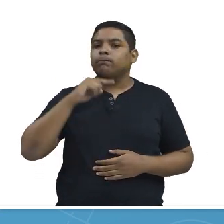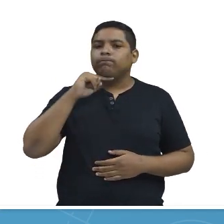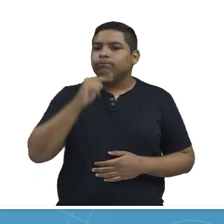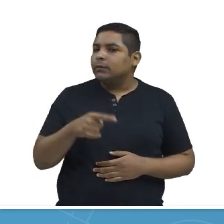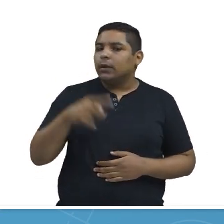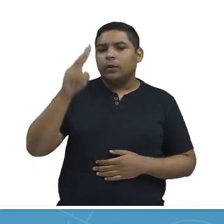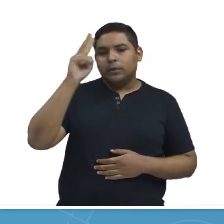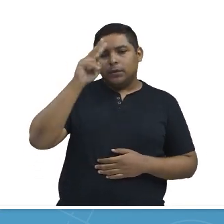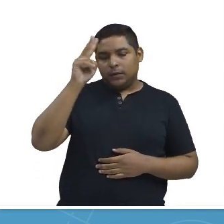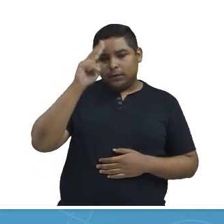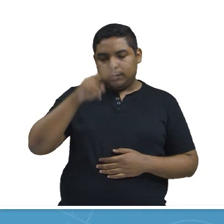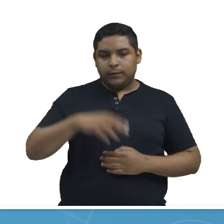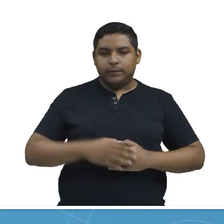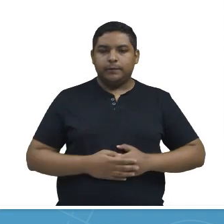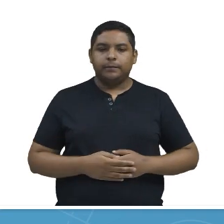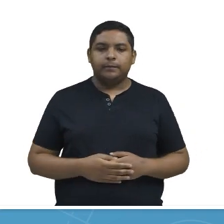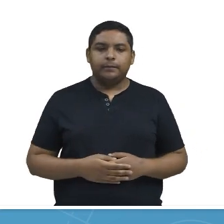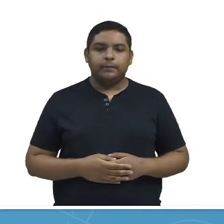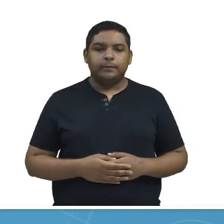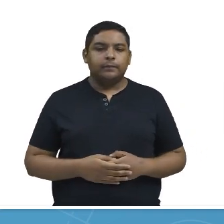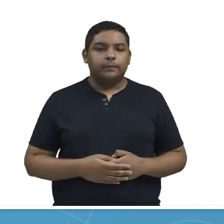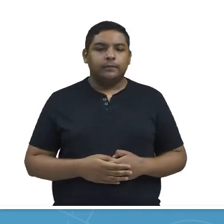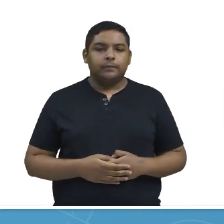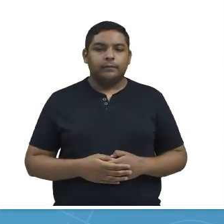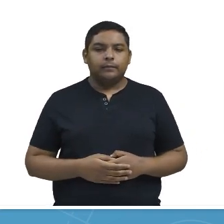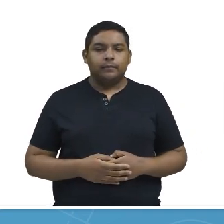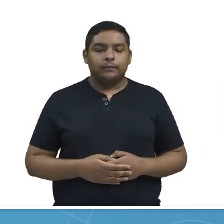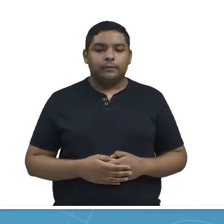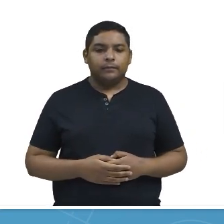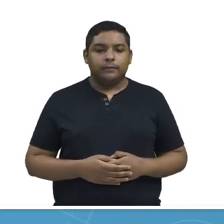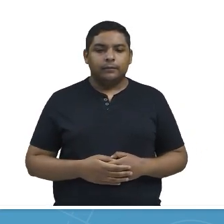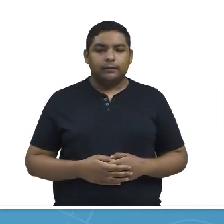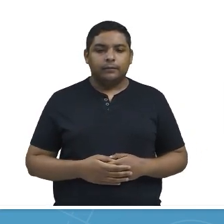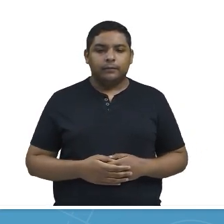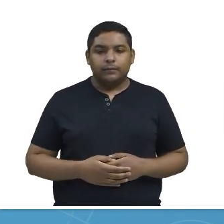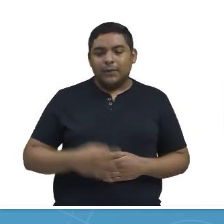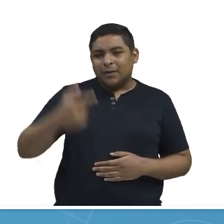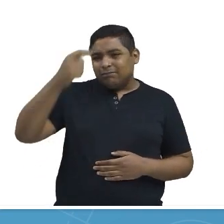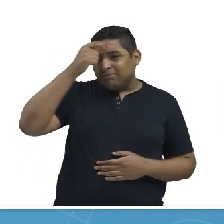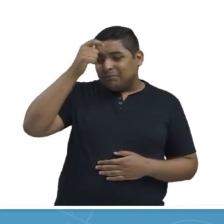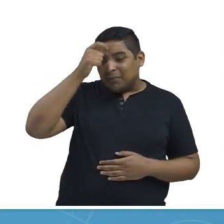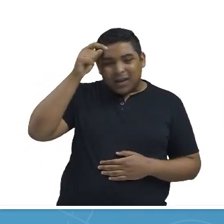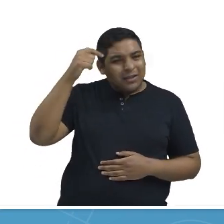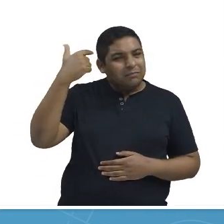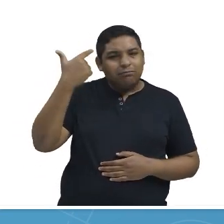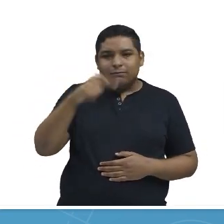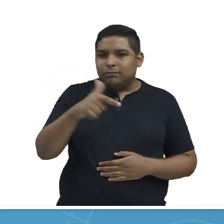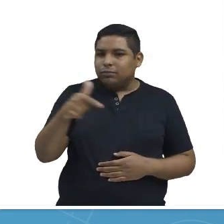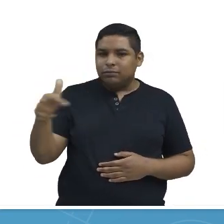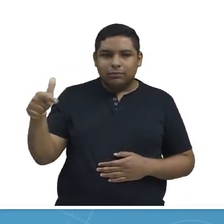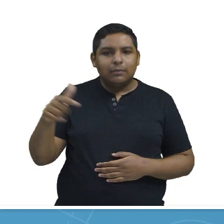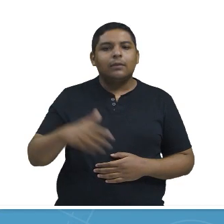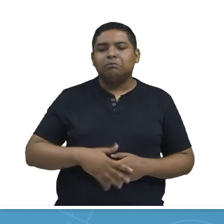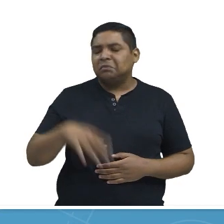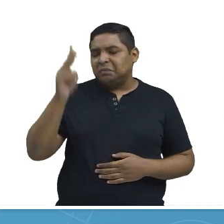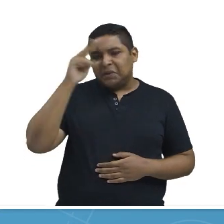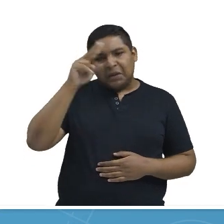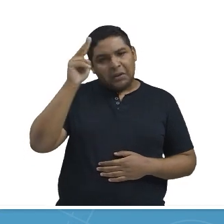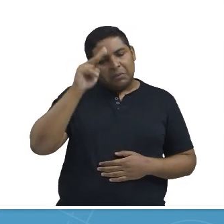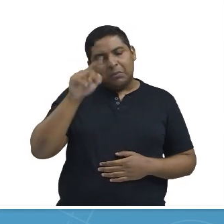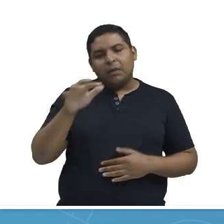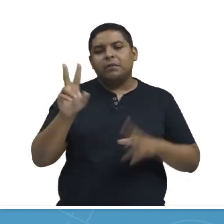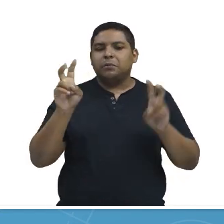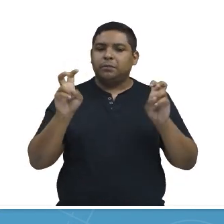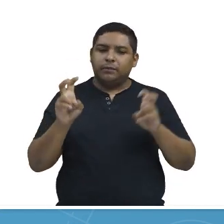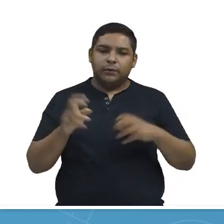consegui lembrar, eu não pude lembrar, eu não estava com isso na minha mente, não lembrava mesmo desse título.